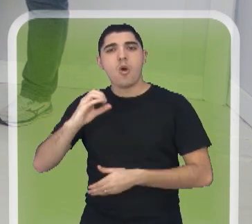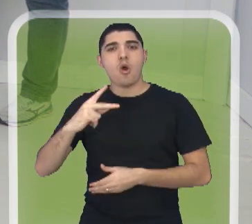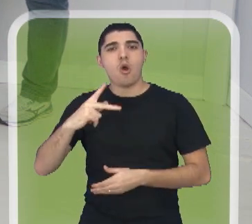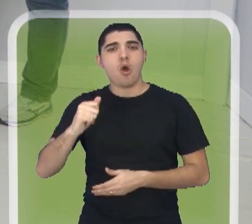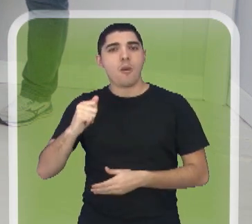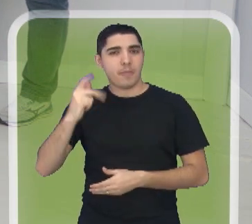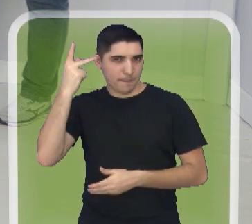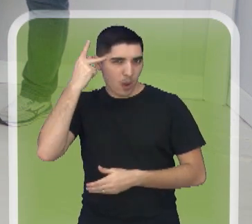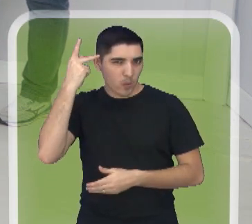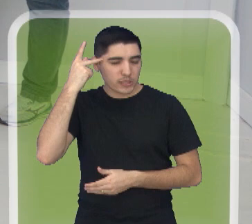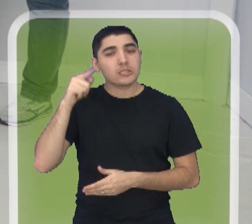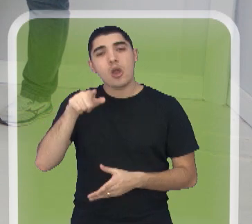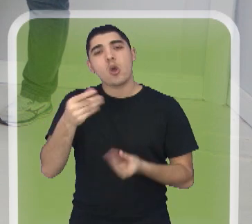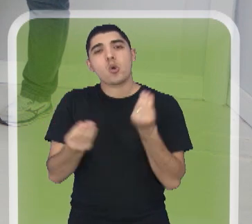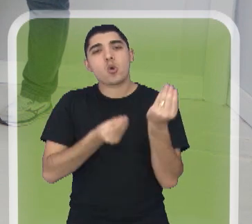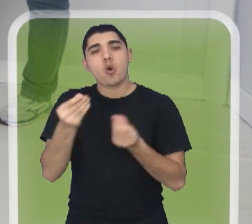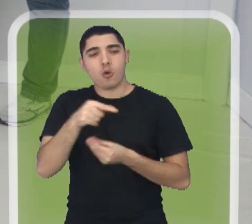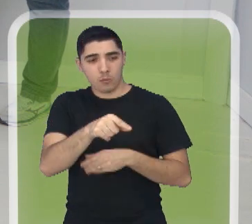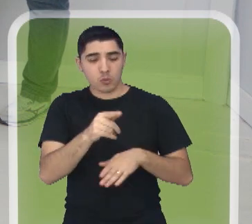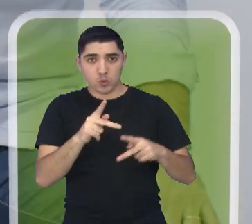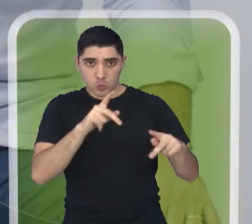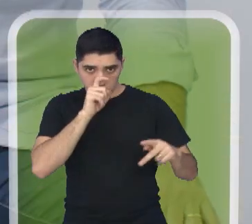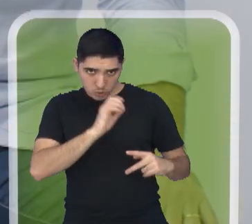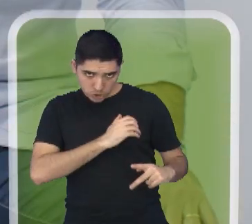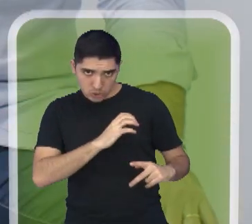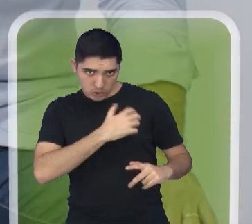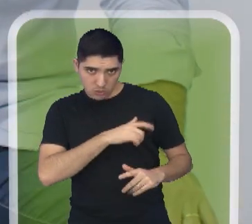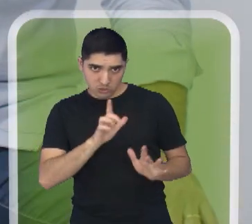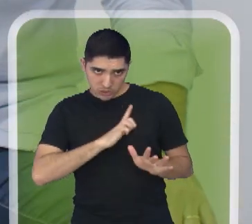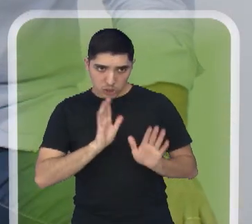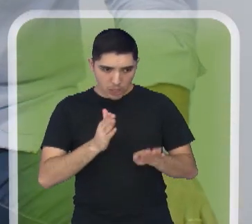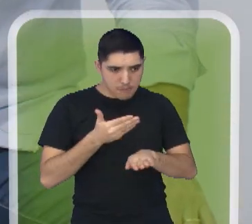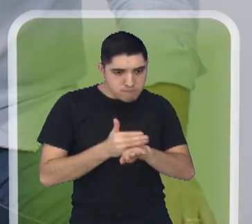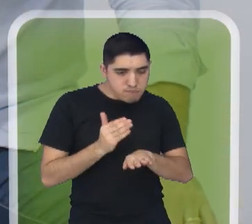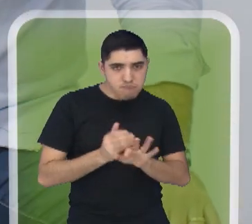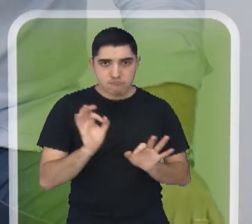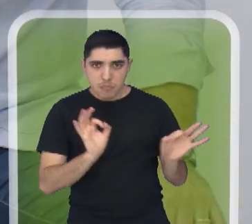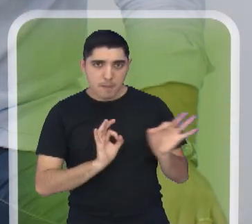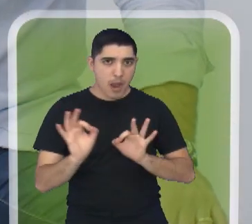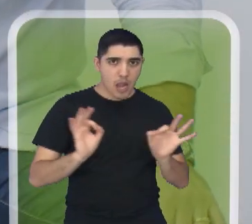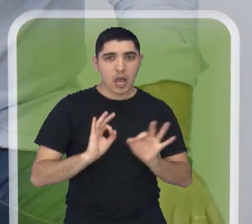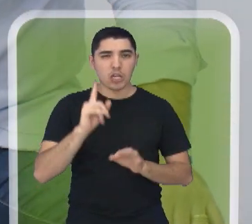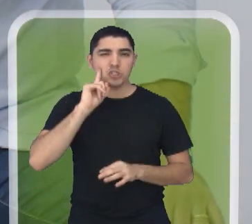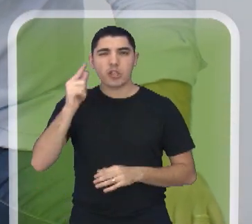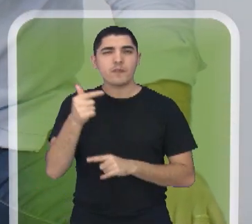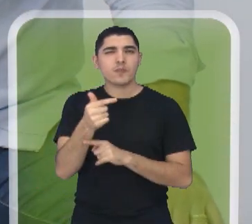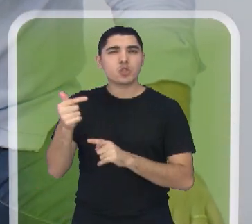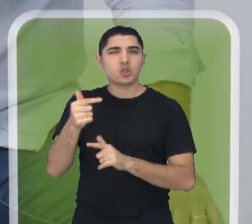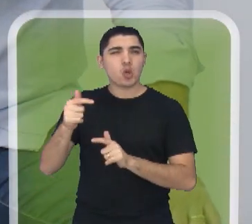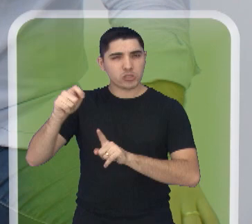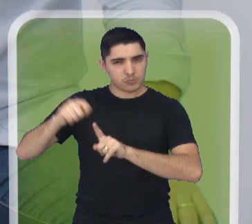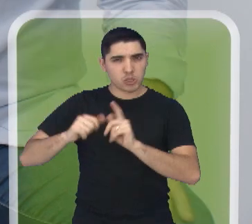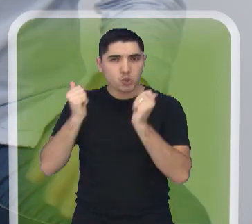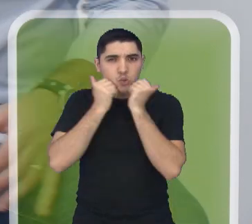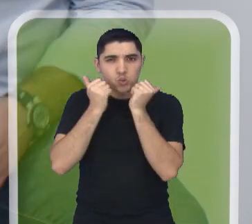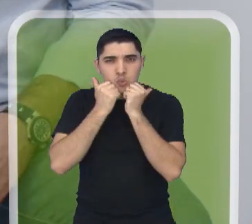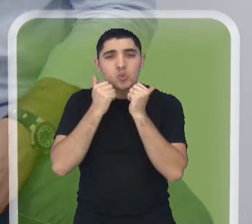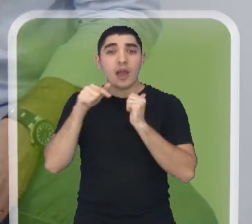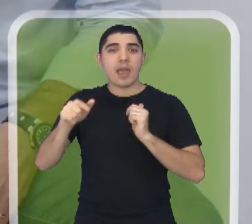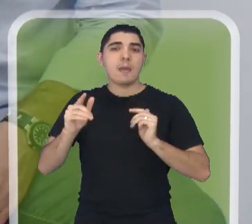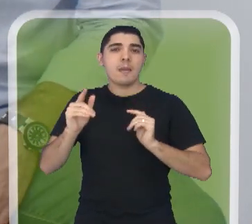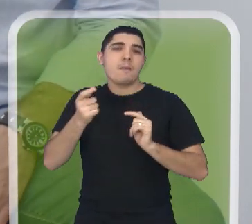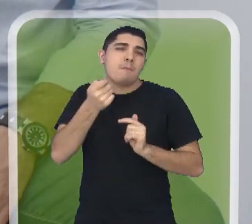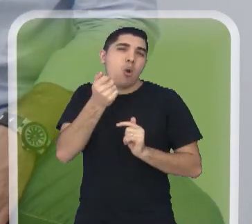que está a preparação do São José já para esse campeonato, né, que começa acho que no dia 2, né, que você falou, dia 2 de julho. Isso. Então, é um tempo pequeno